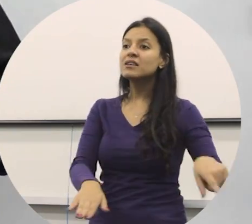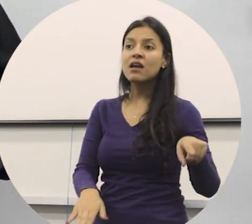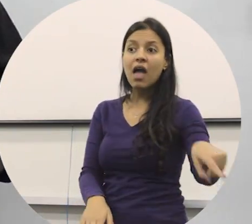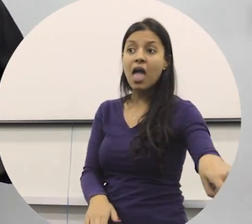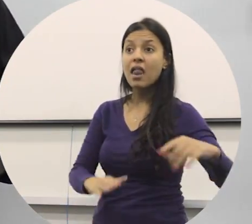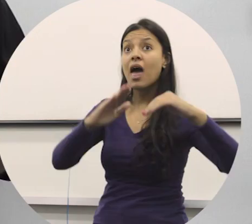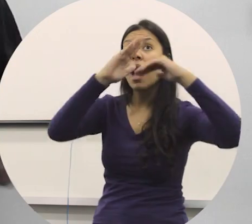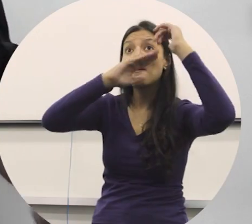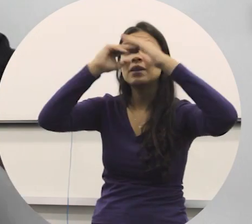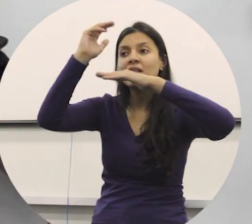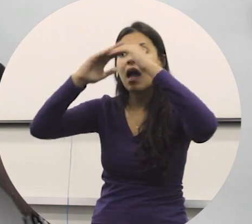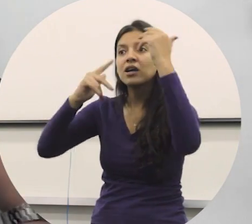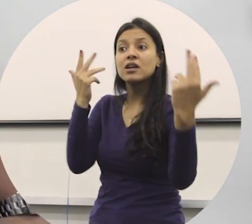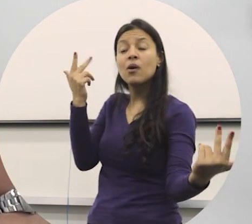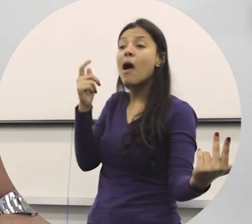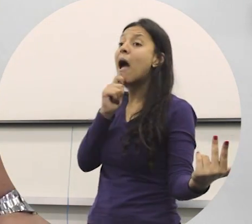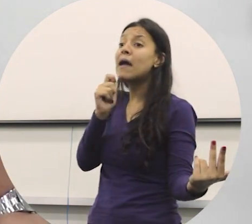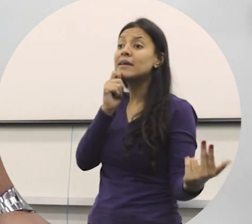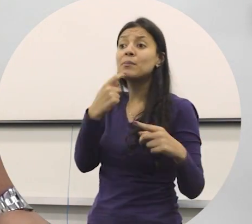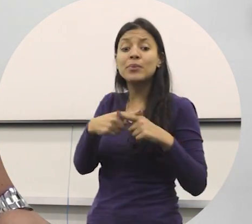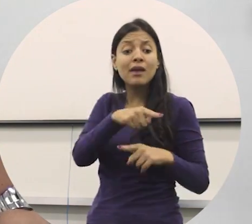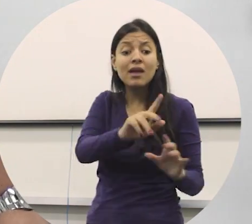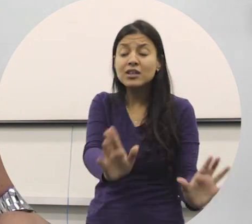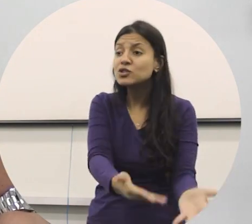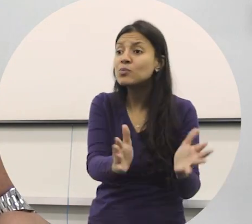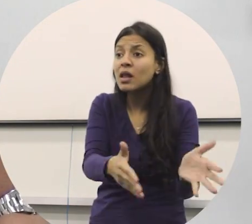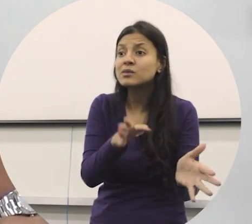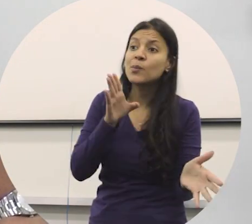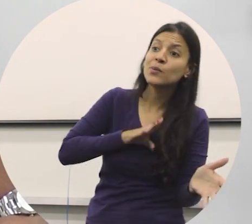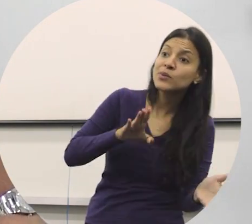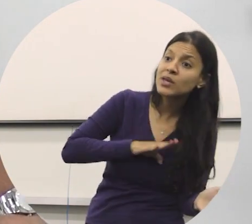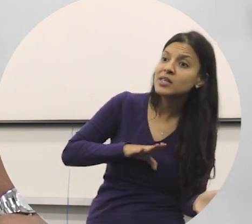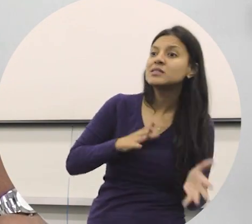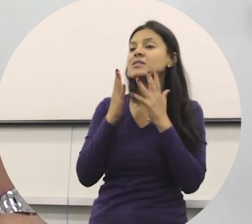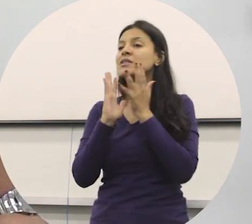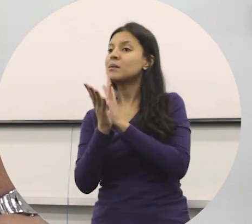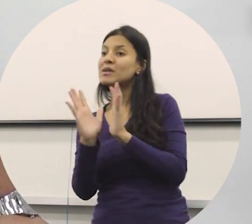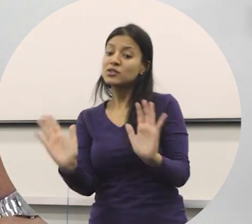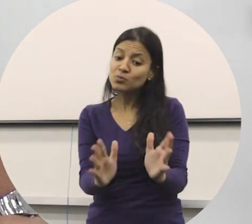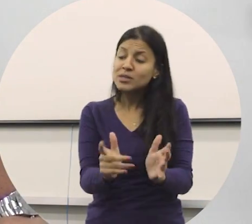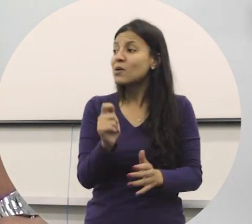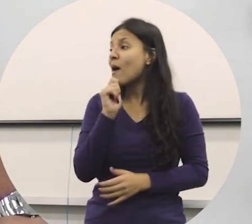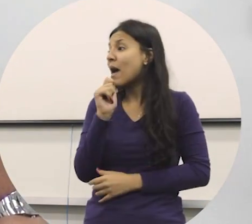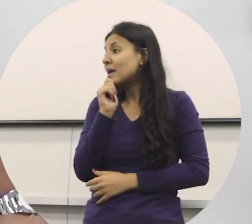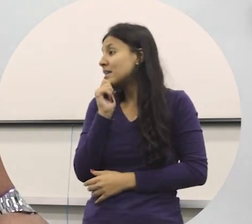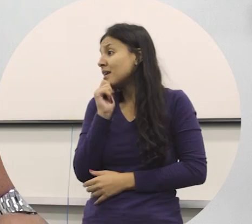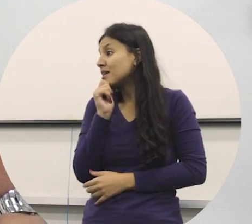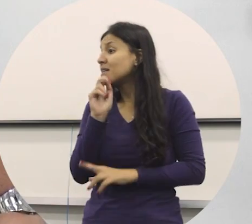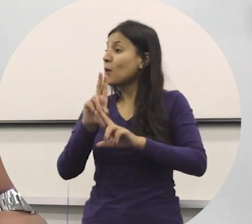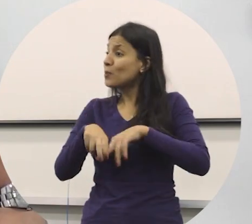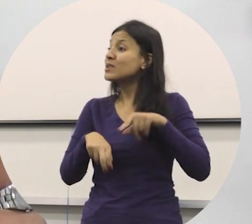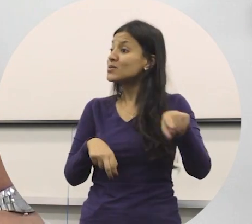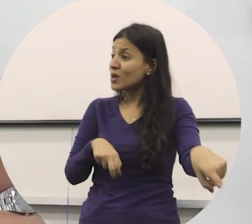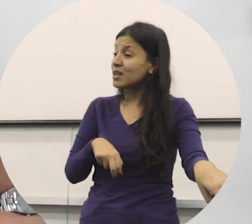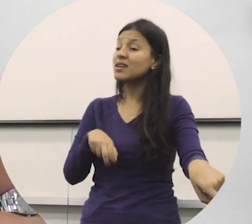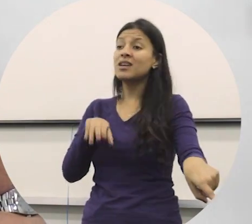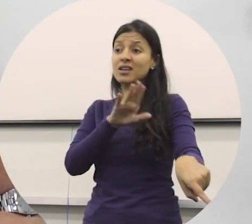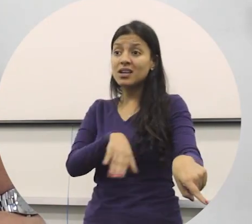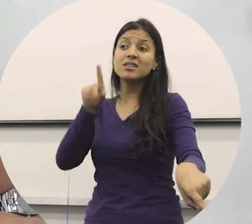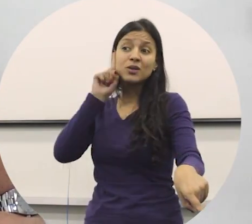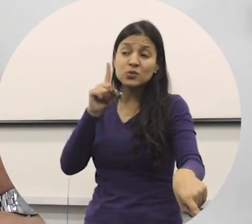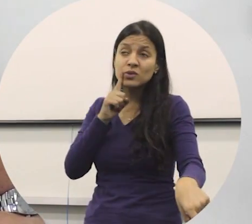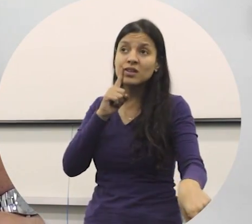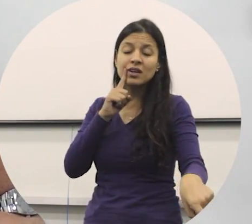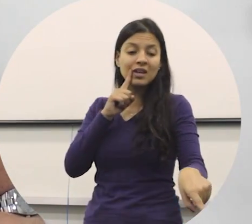estão como elas deveriam, porque ele não tem uma estimulação adequada linguística. Então, para ele vai ser muito mais difícil fazer esse